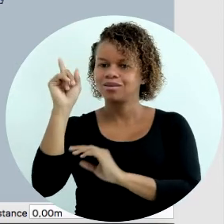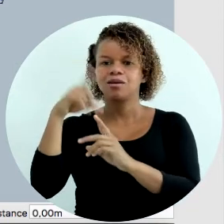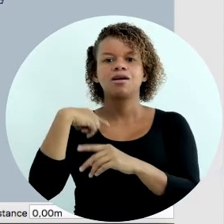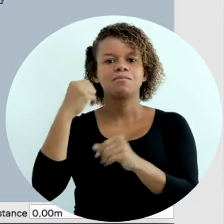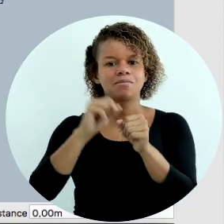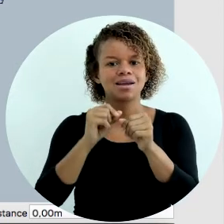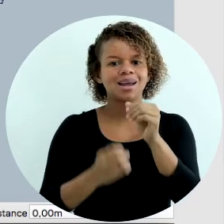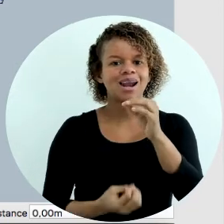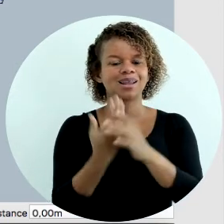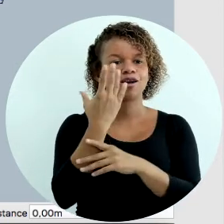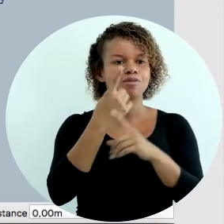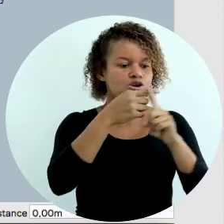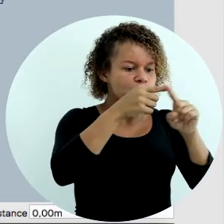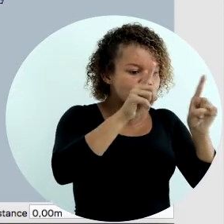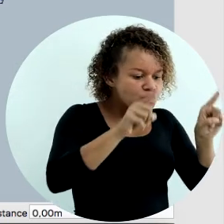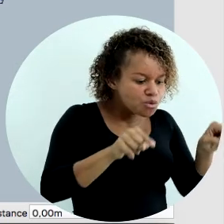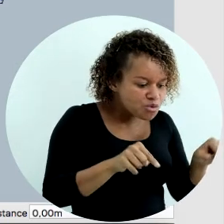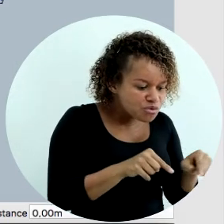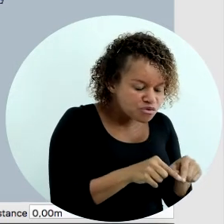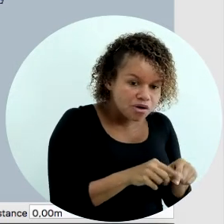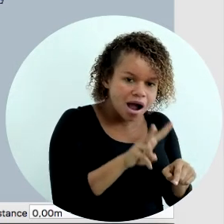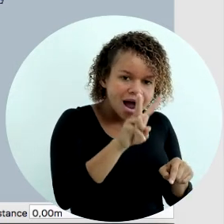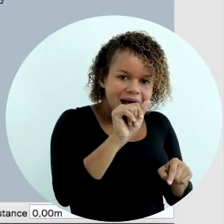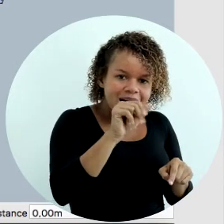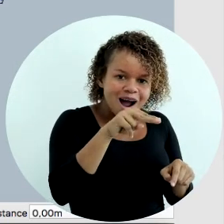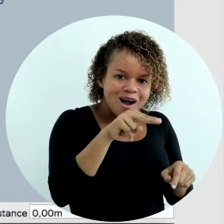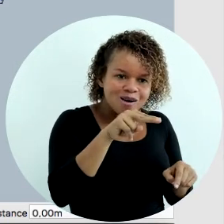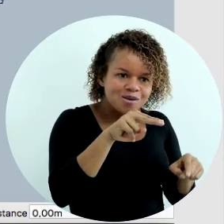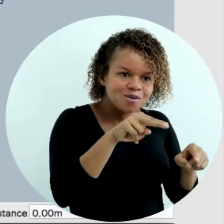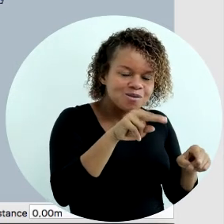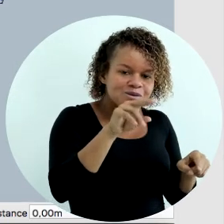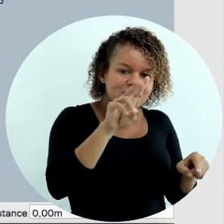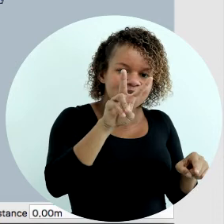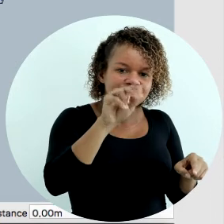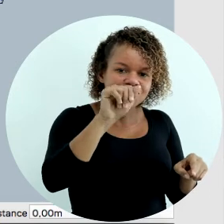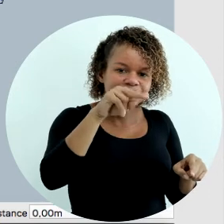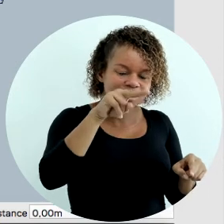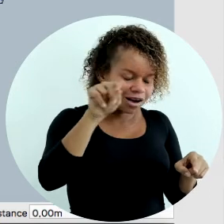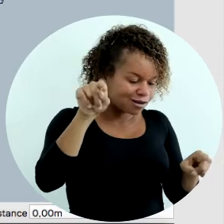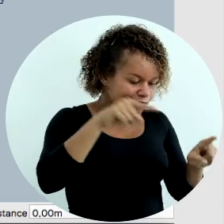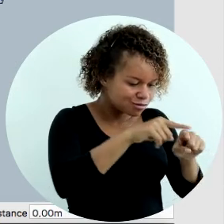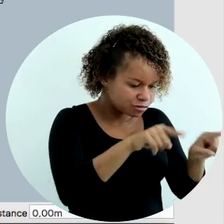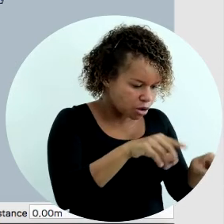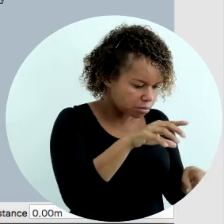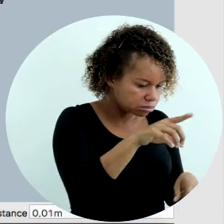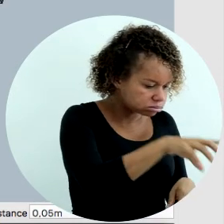tenho a opção de criar um vão. Então eu clico sobre a área que eu quero retirar